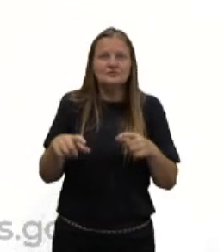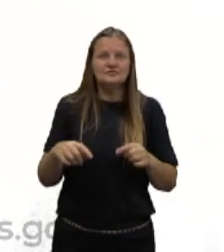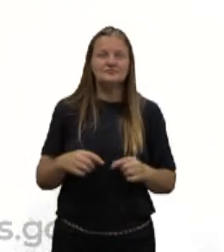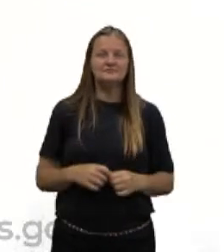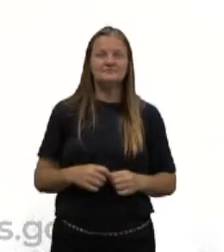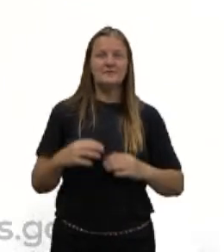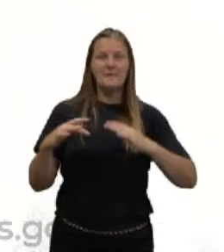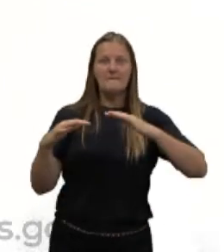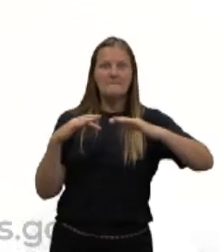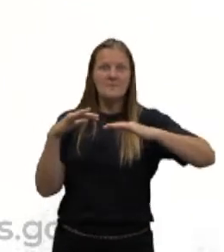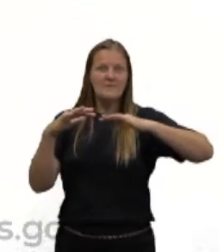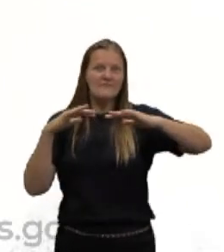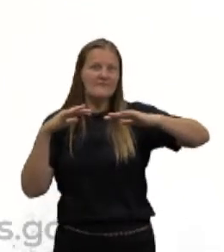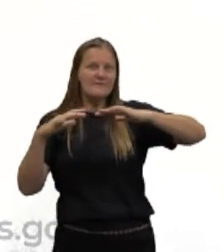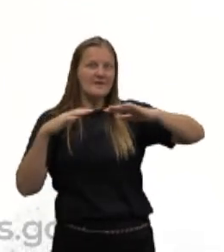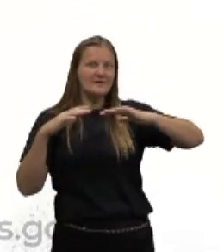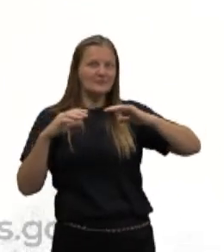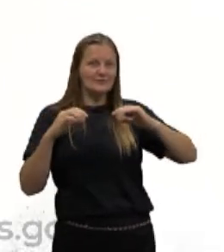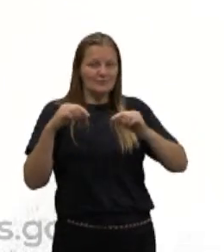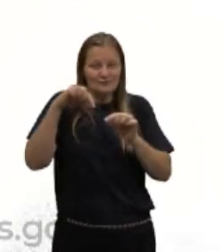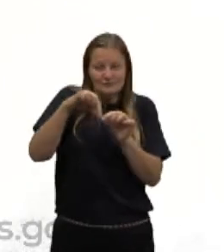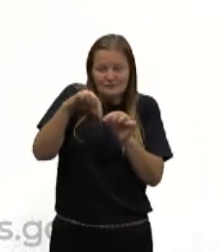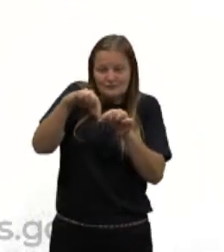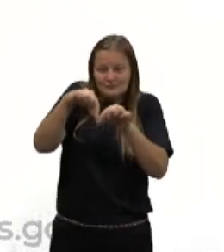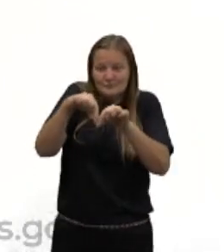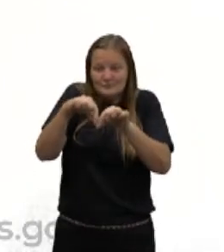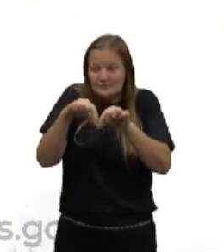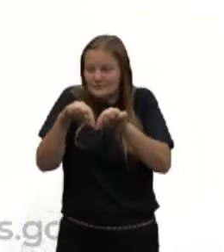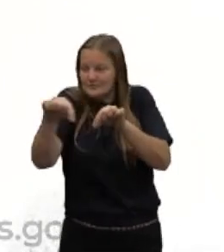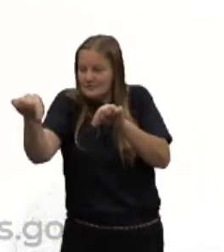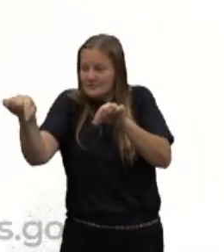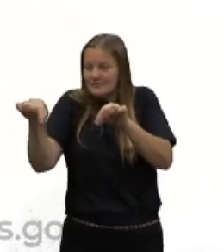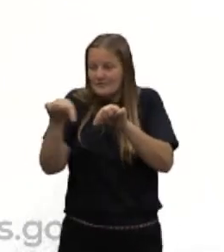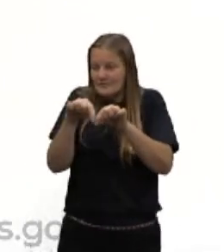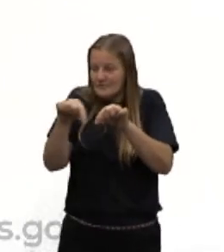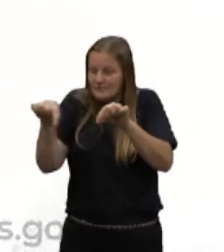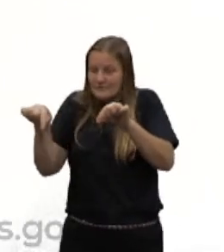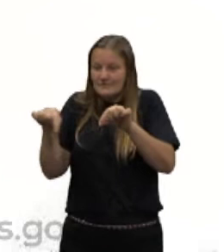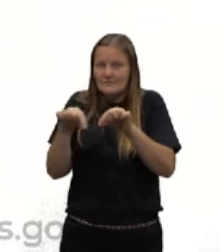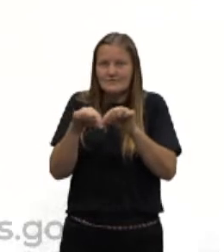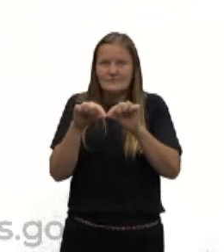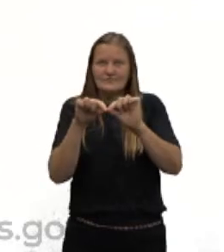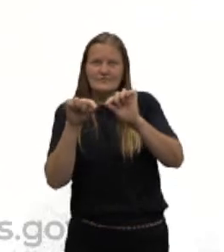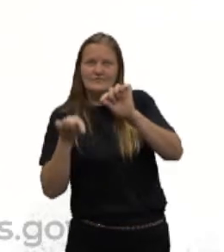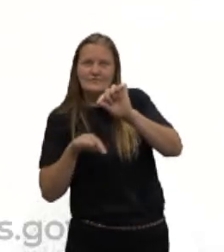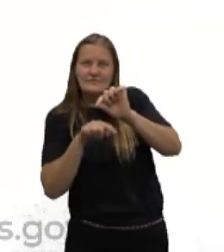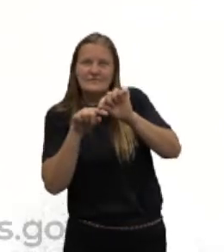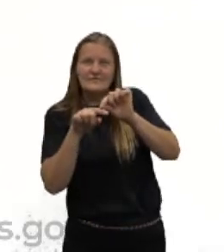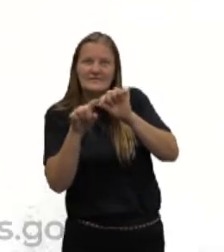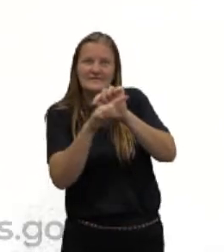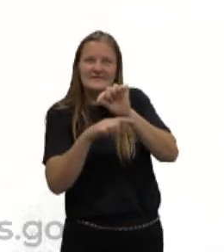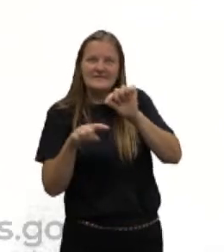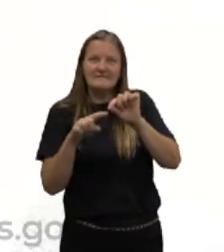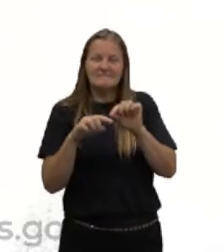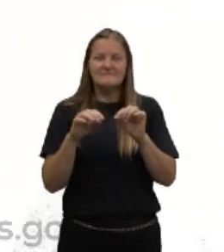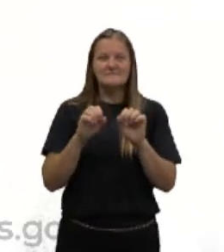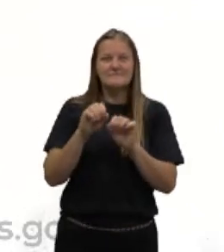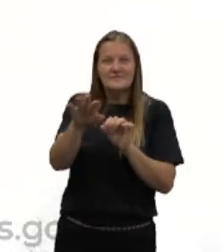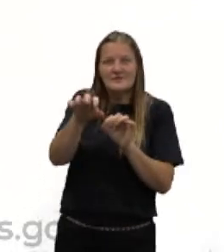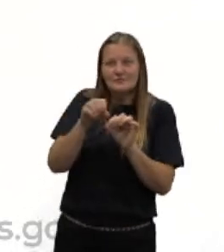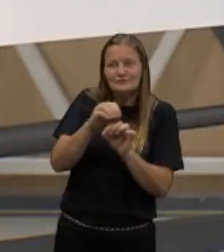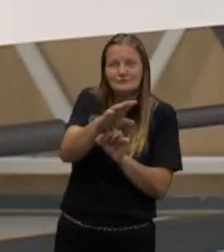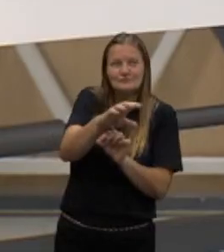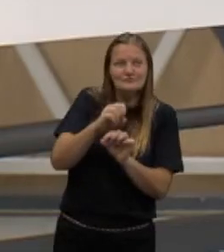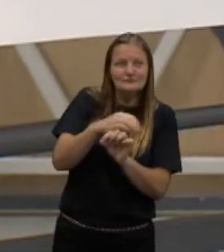várias movimentações daquele ponto central que iriam para vários... Olha que interessante. Como é que diz, prof? Para vários...